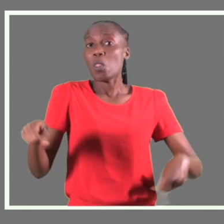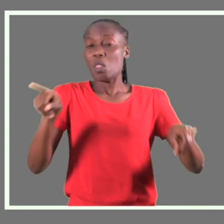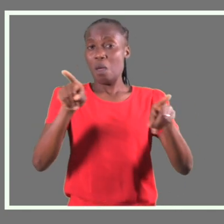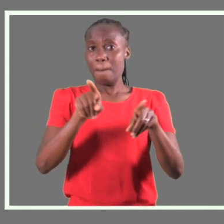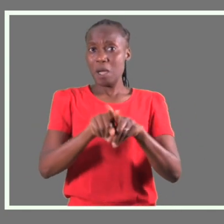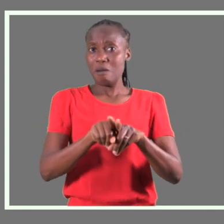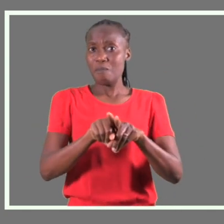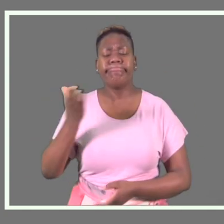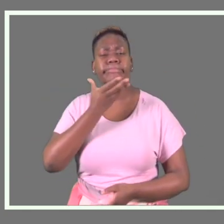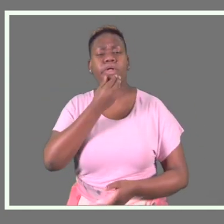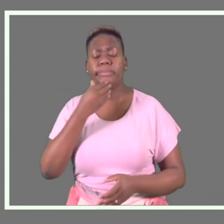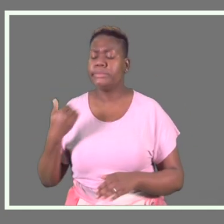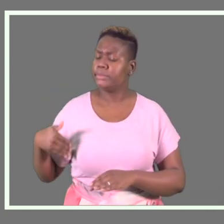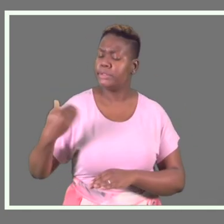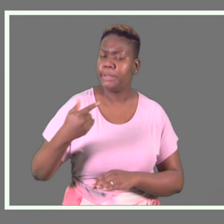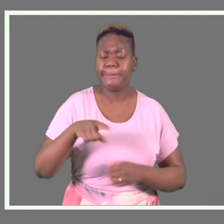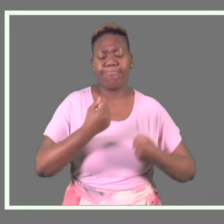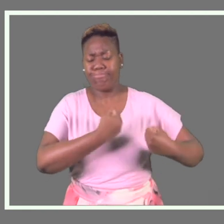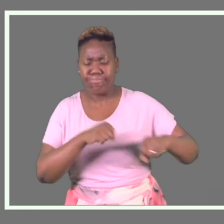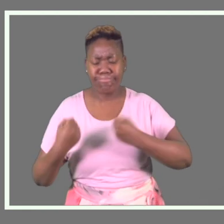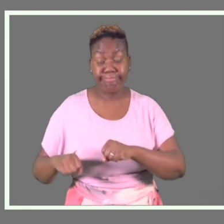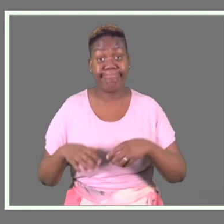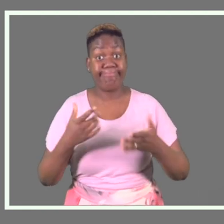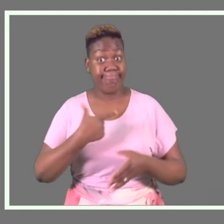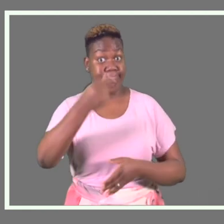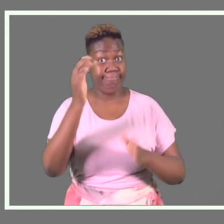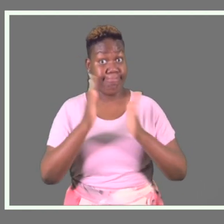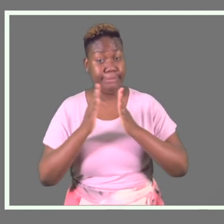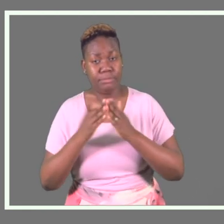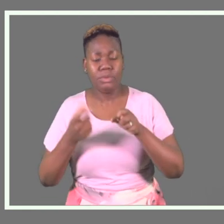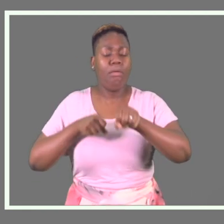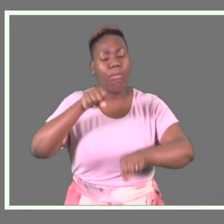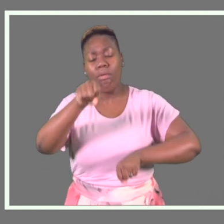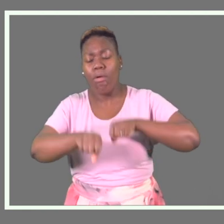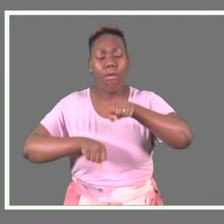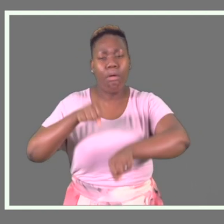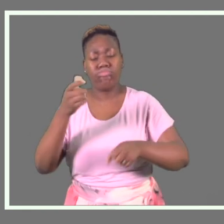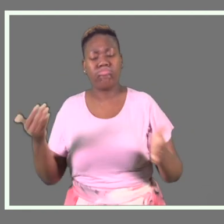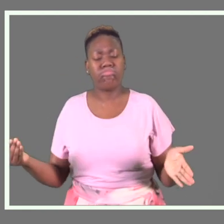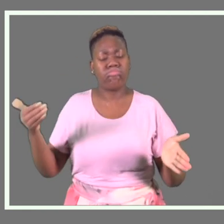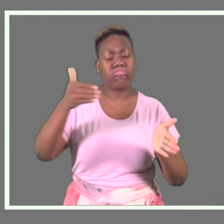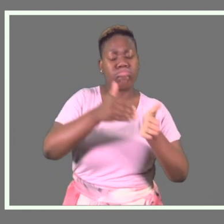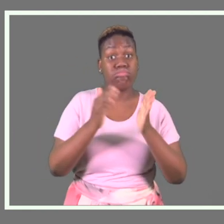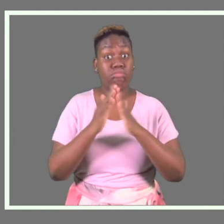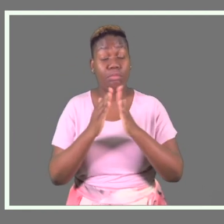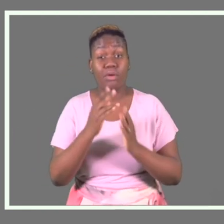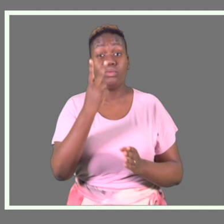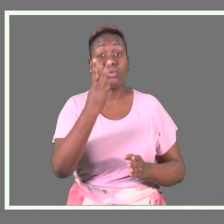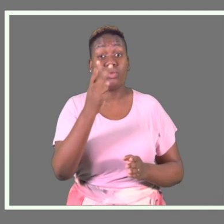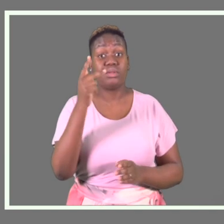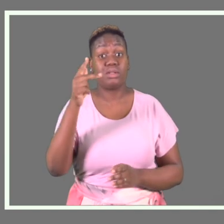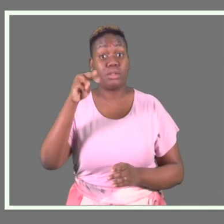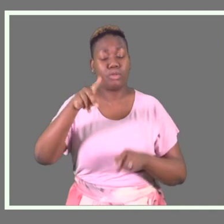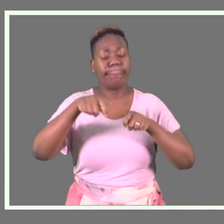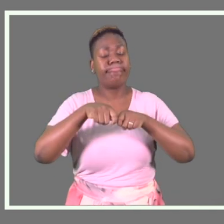boa governação. Com o apoio de um triciclo, Agel percorre mais de 2 quilômetros da sua casa ao centro